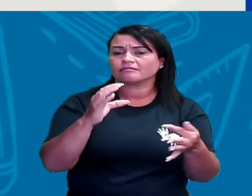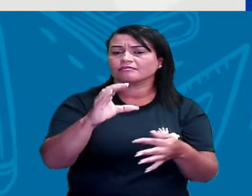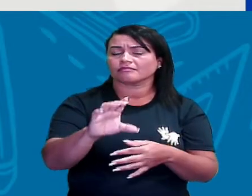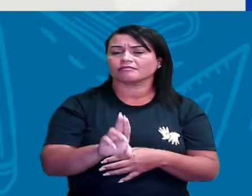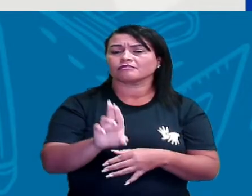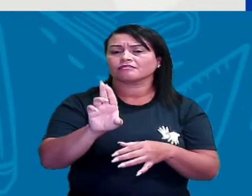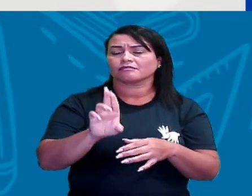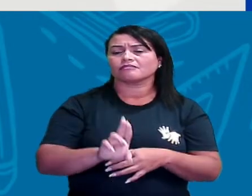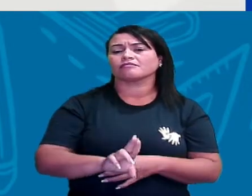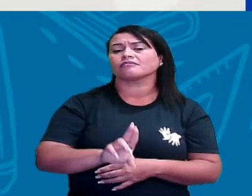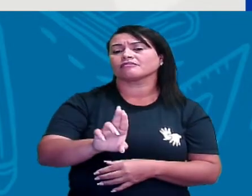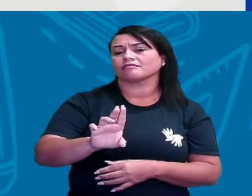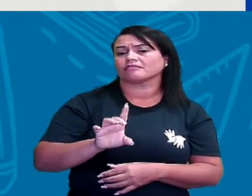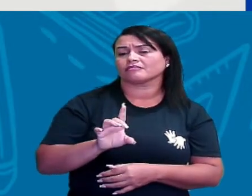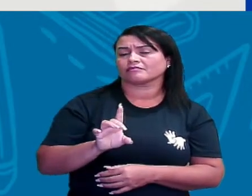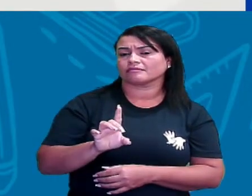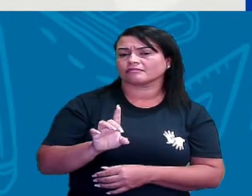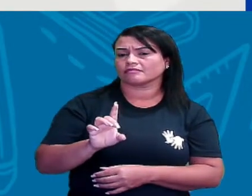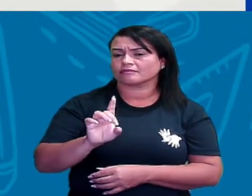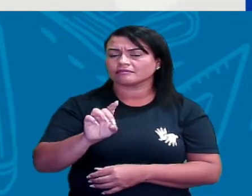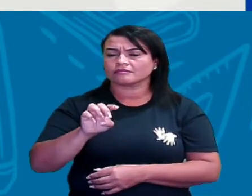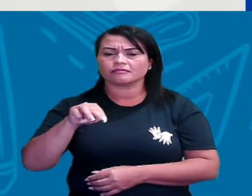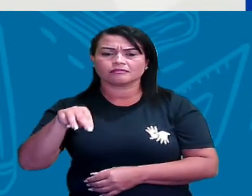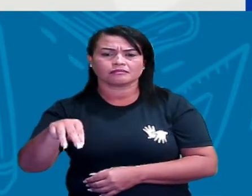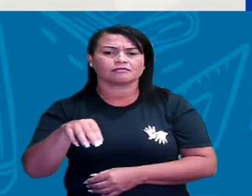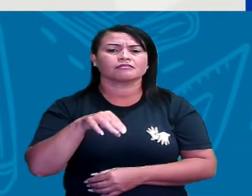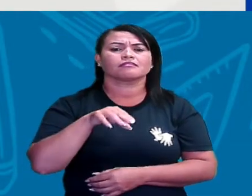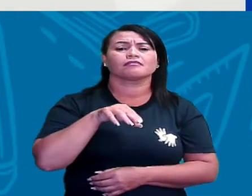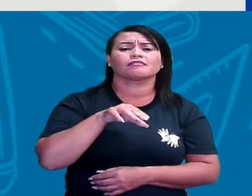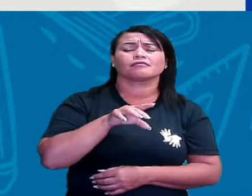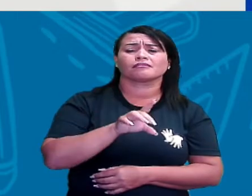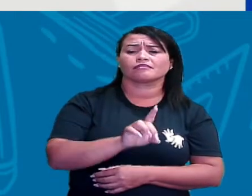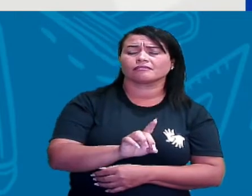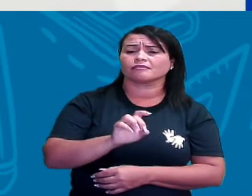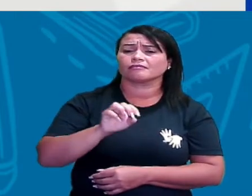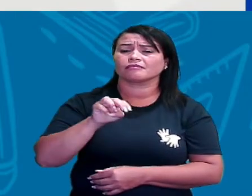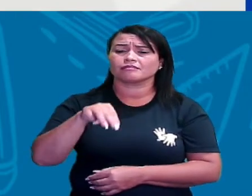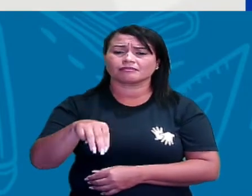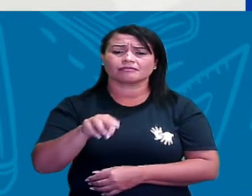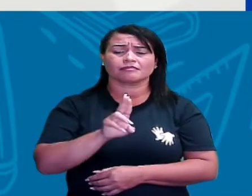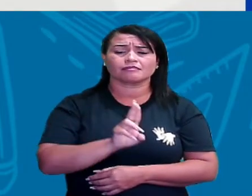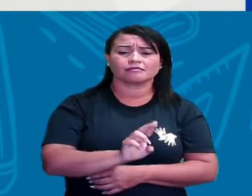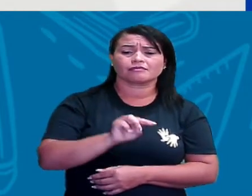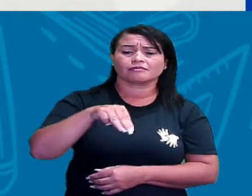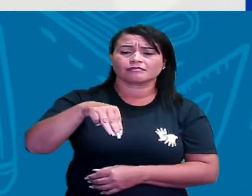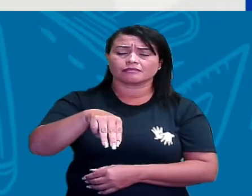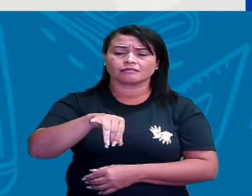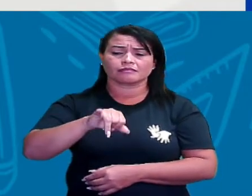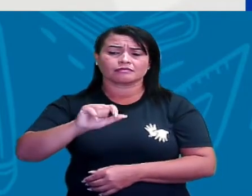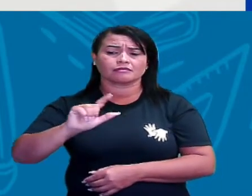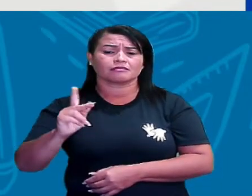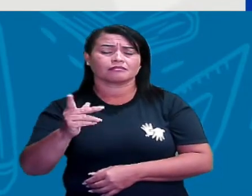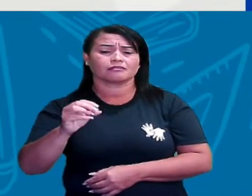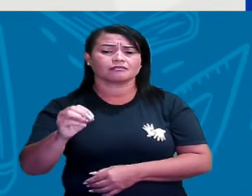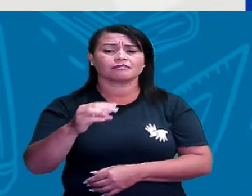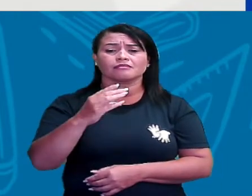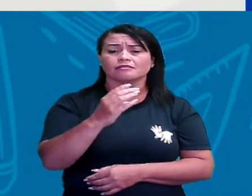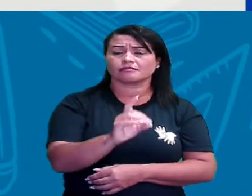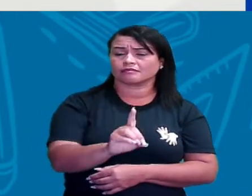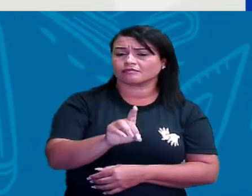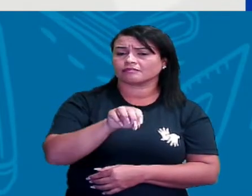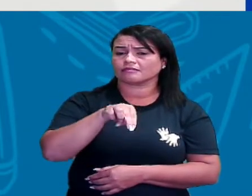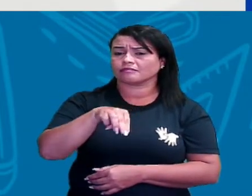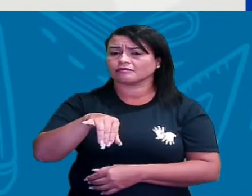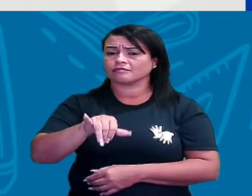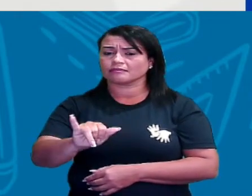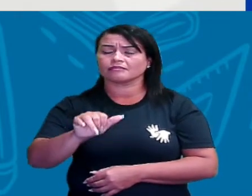unidade, unidade de milhar, dezena de milhar, centena de milhar, unidade de milhão, dezena de milhão e centena de